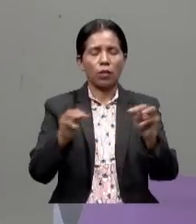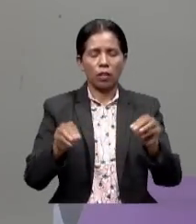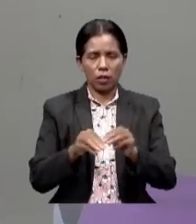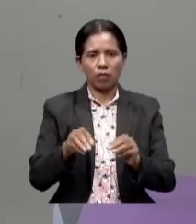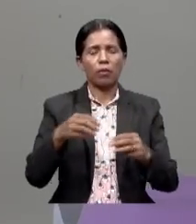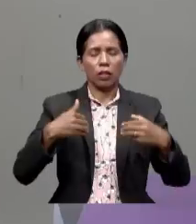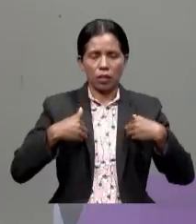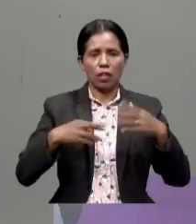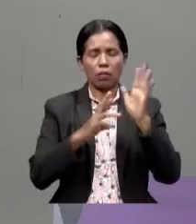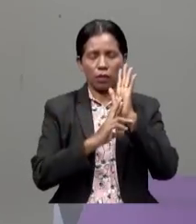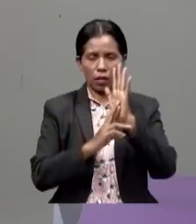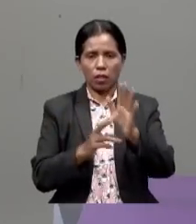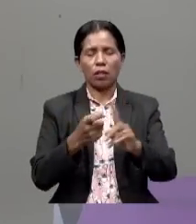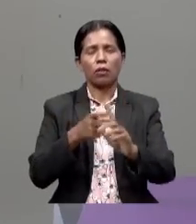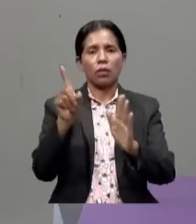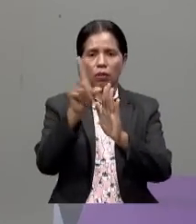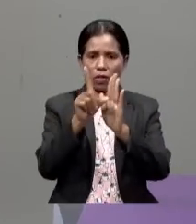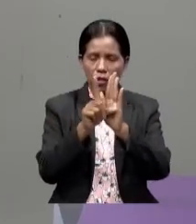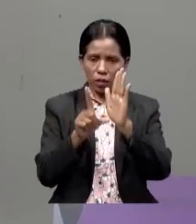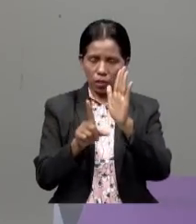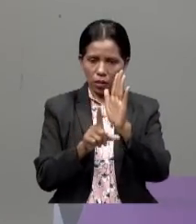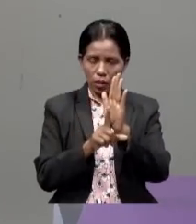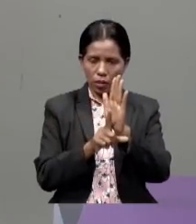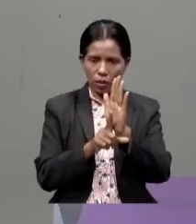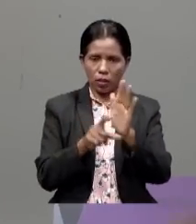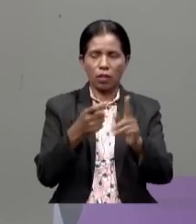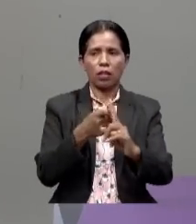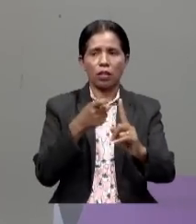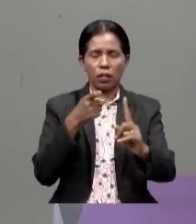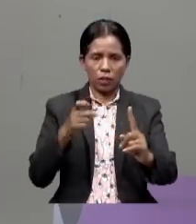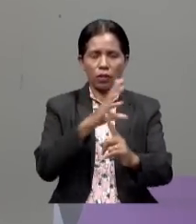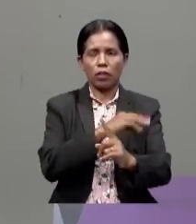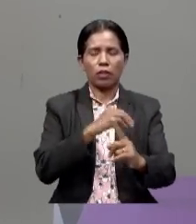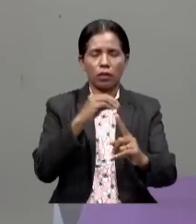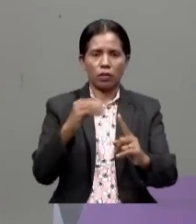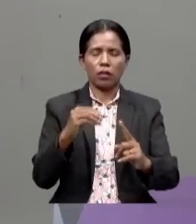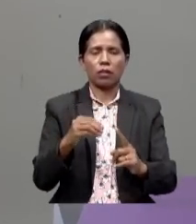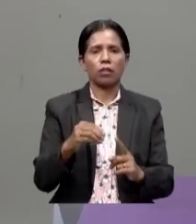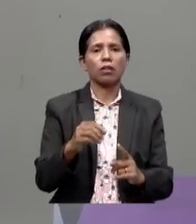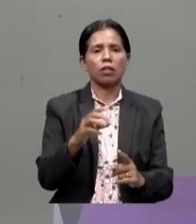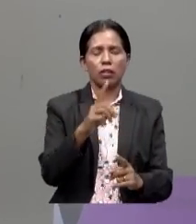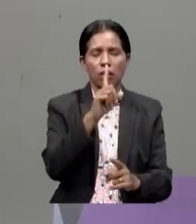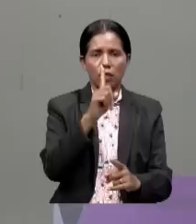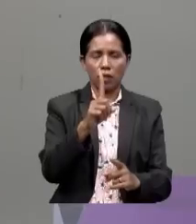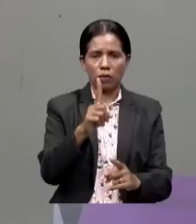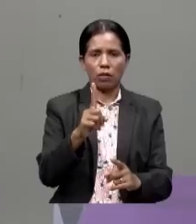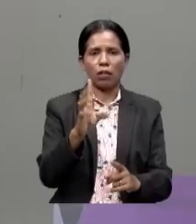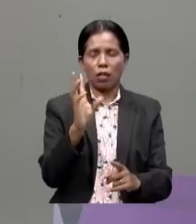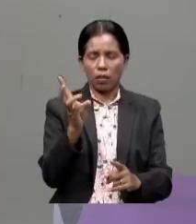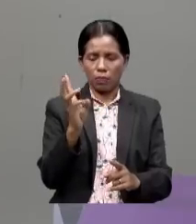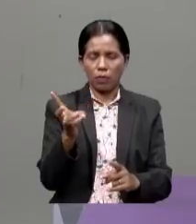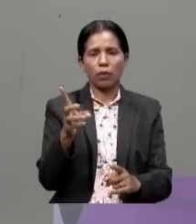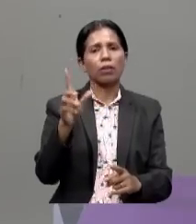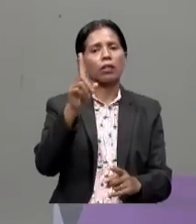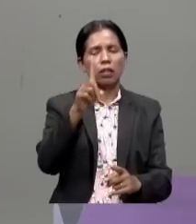representante, o lista é efetivo e de 1 até 65 e